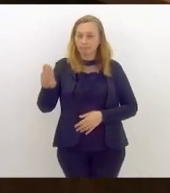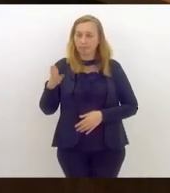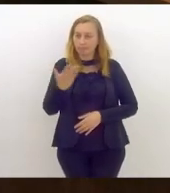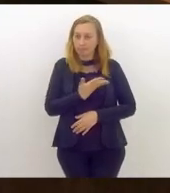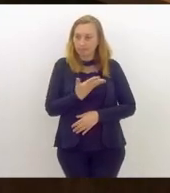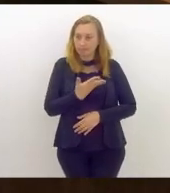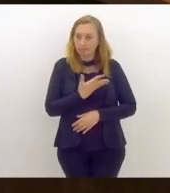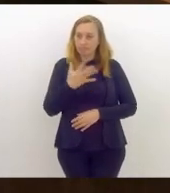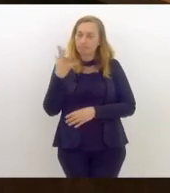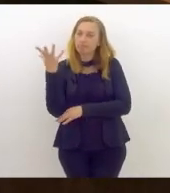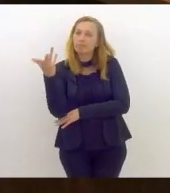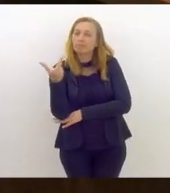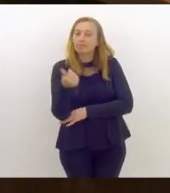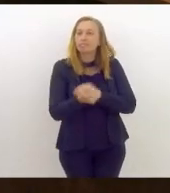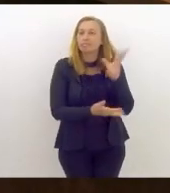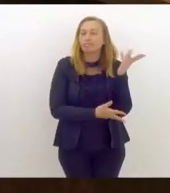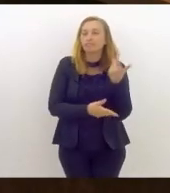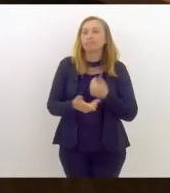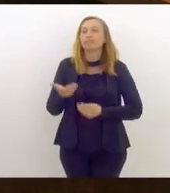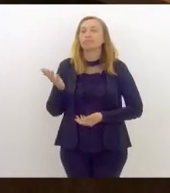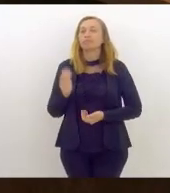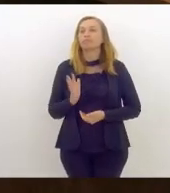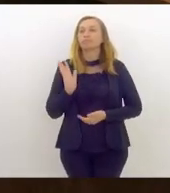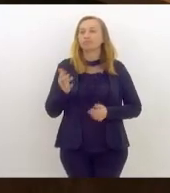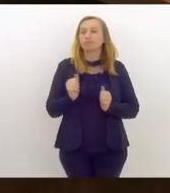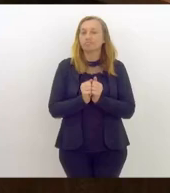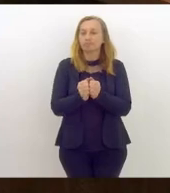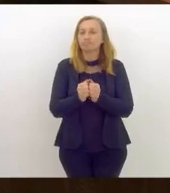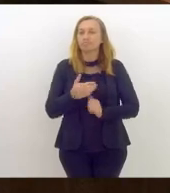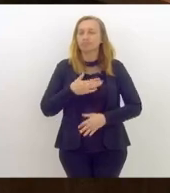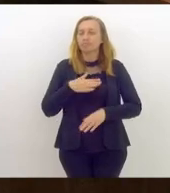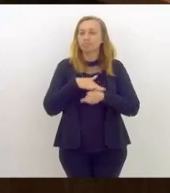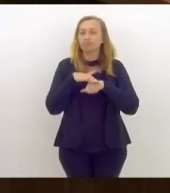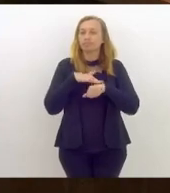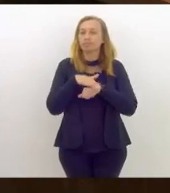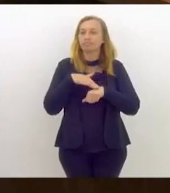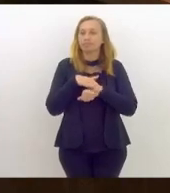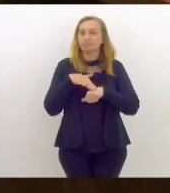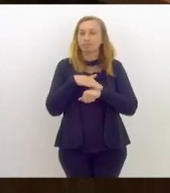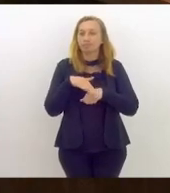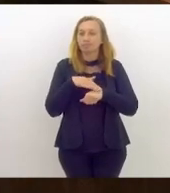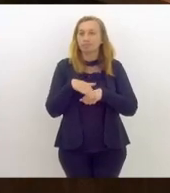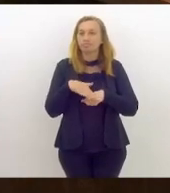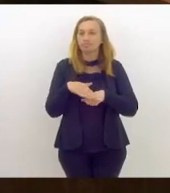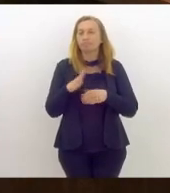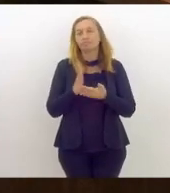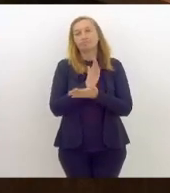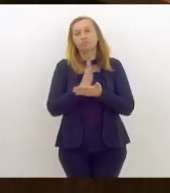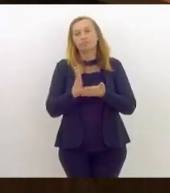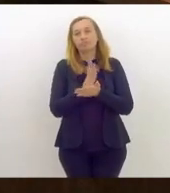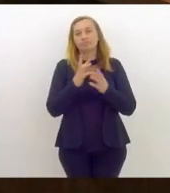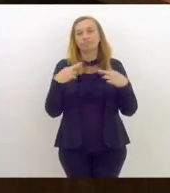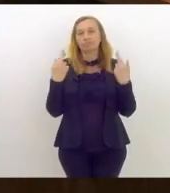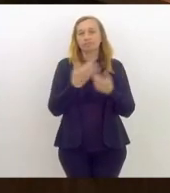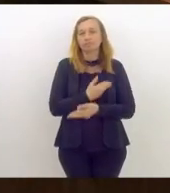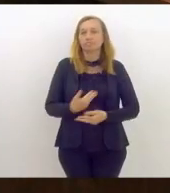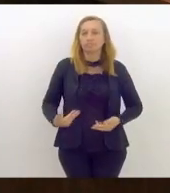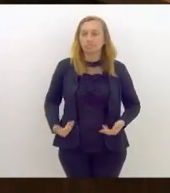companheira ecológica, que ela já esteve comigo hoje mesmo conversando e participei de algumas audiências